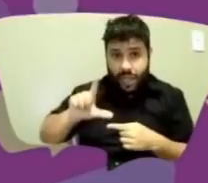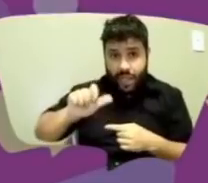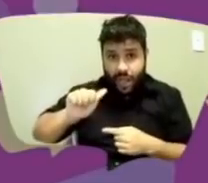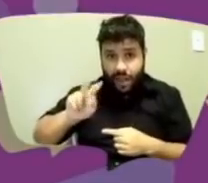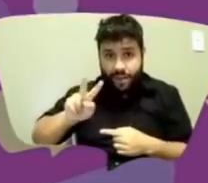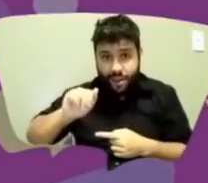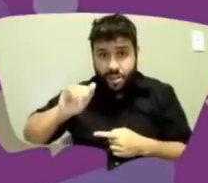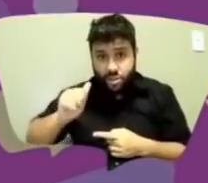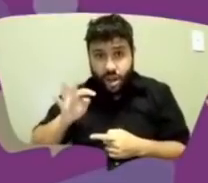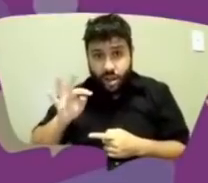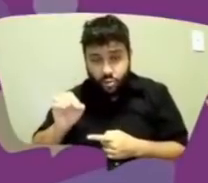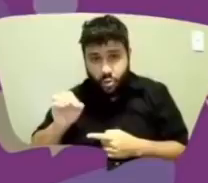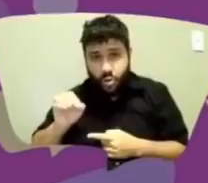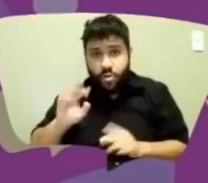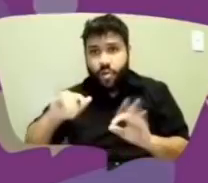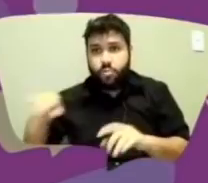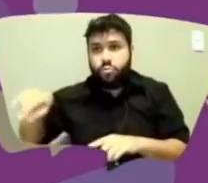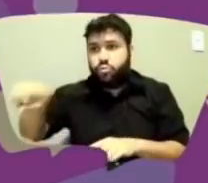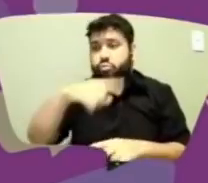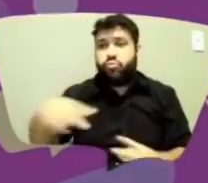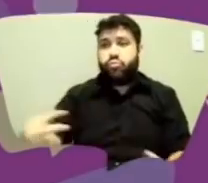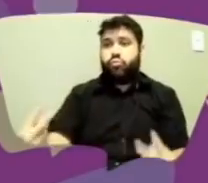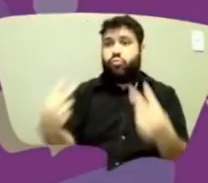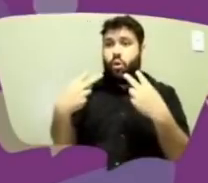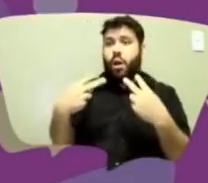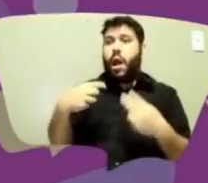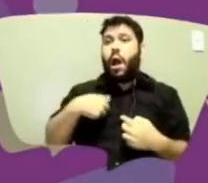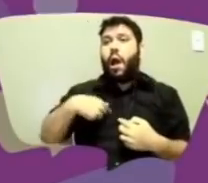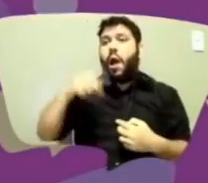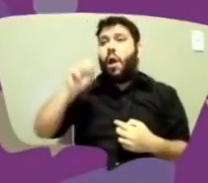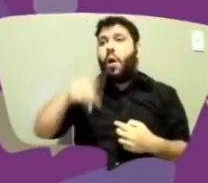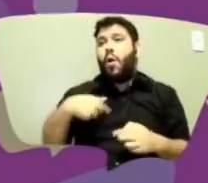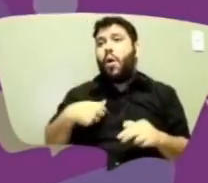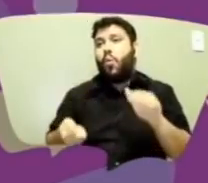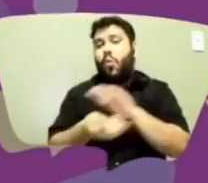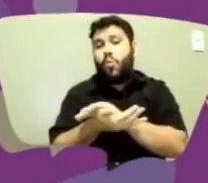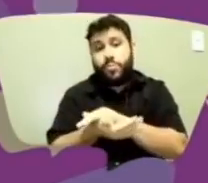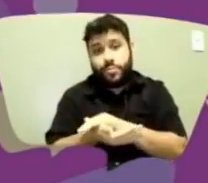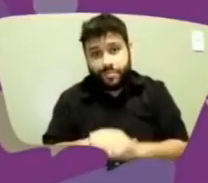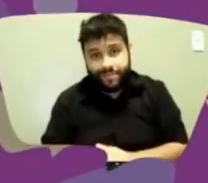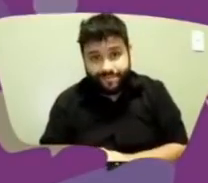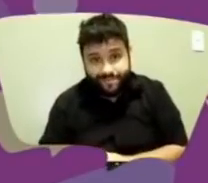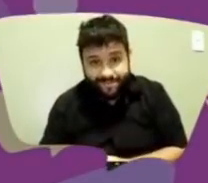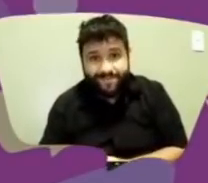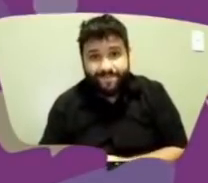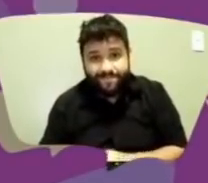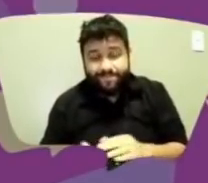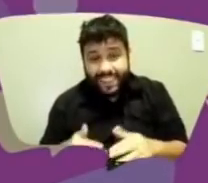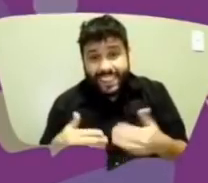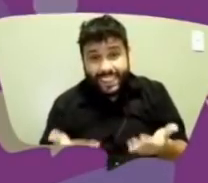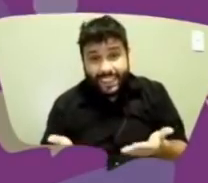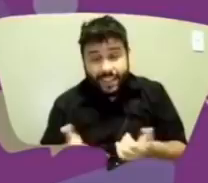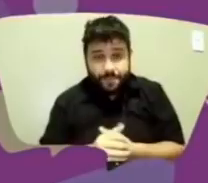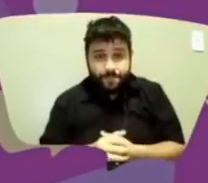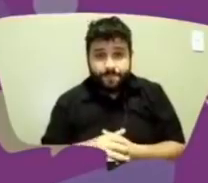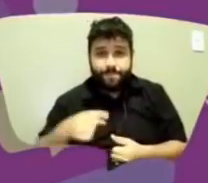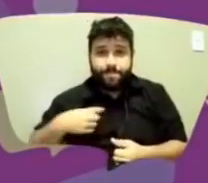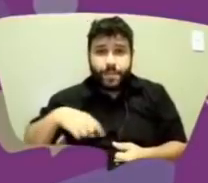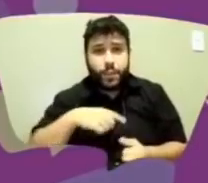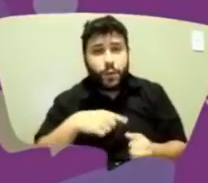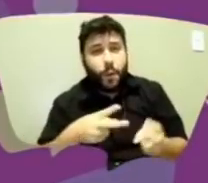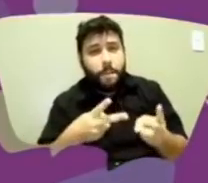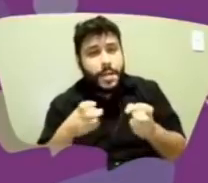Lava Jato seria conivência com a corrupção. Então, o que nós temos é